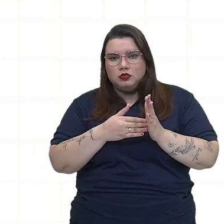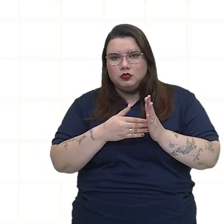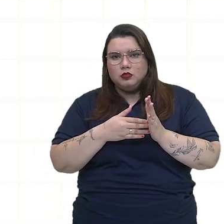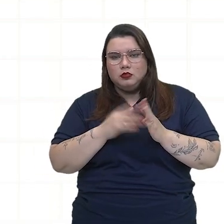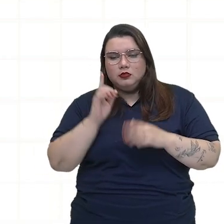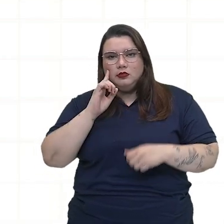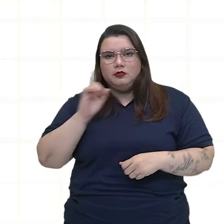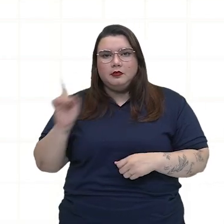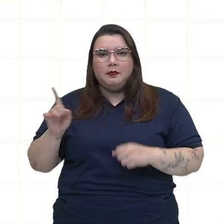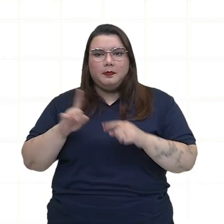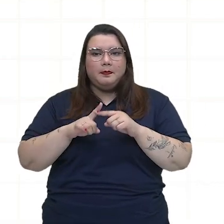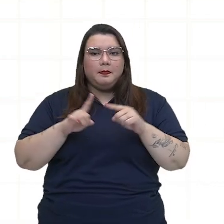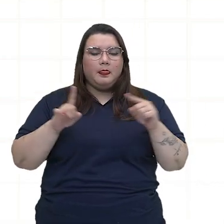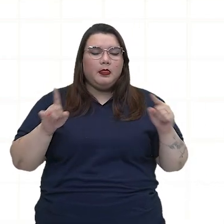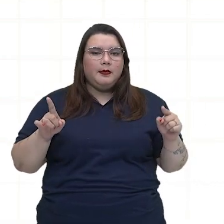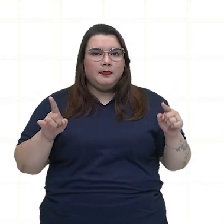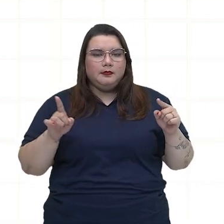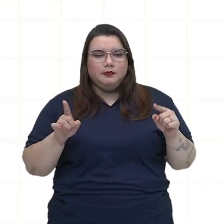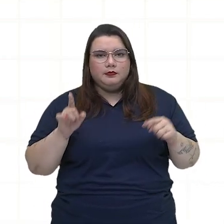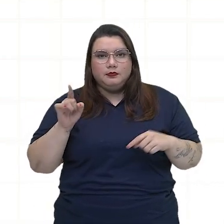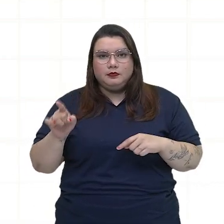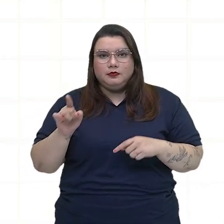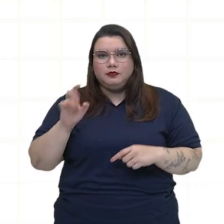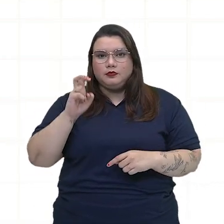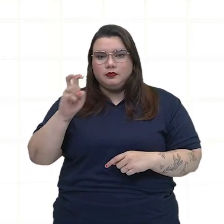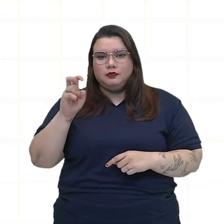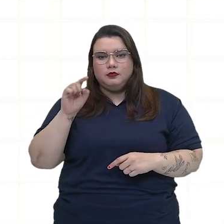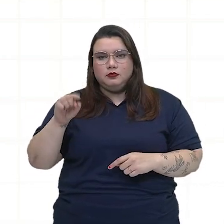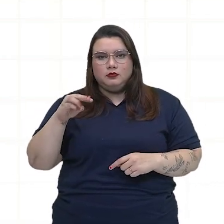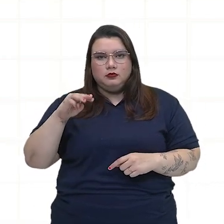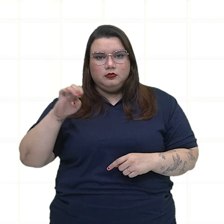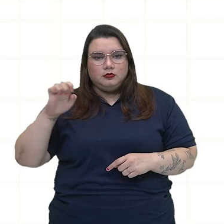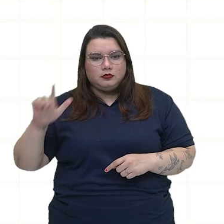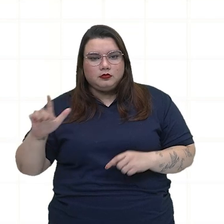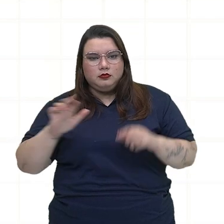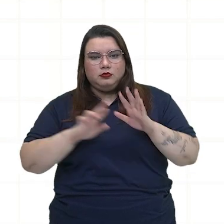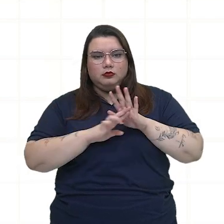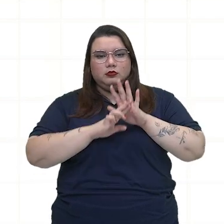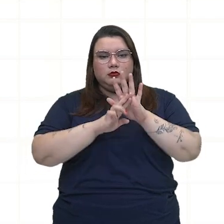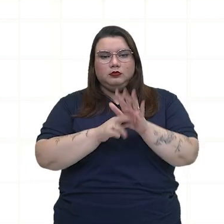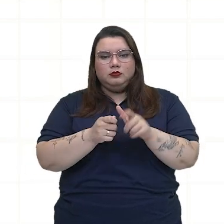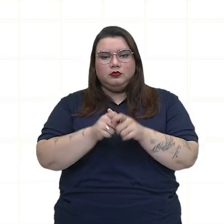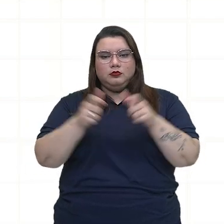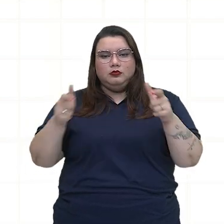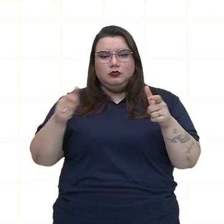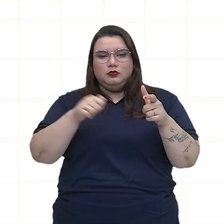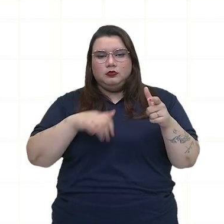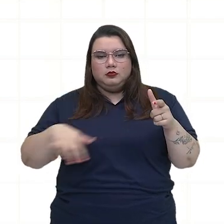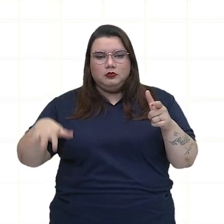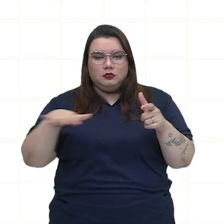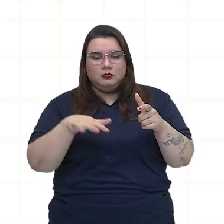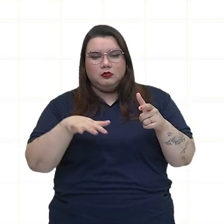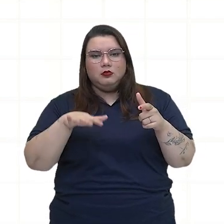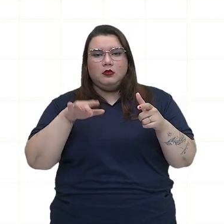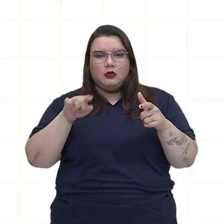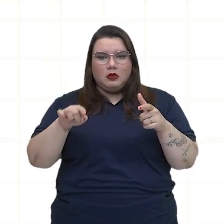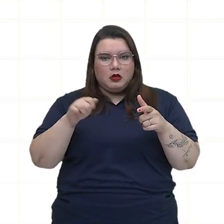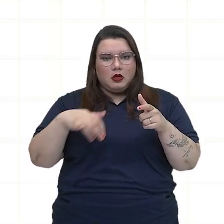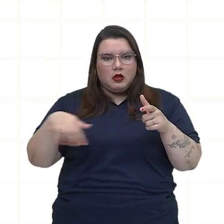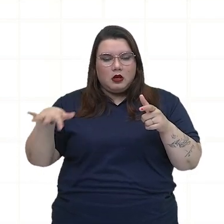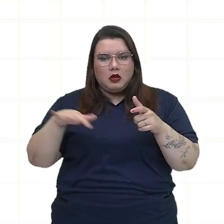vocês. Só que esses 5.000 representa que uma maior área foi diminuída,